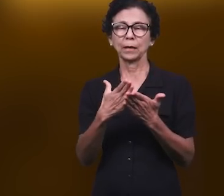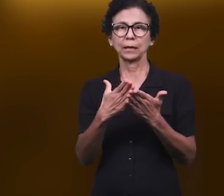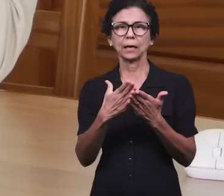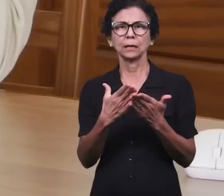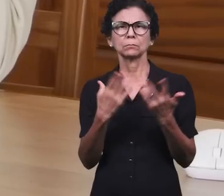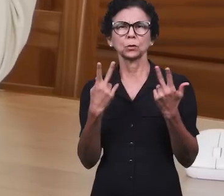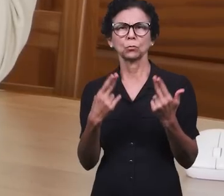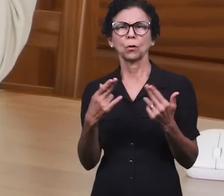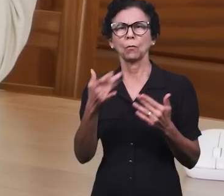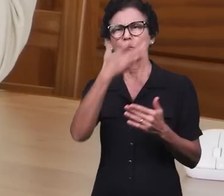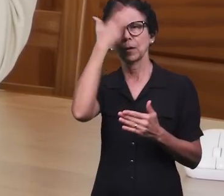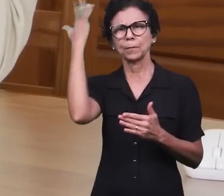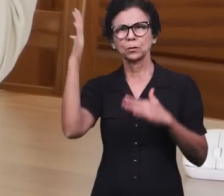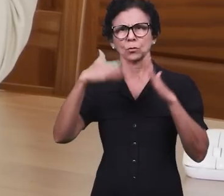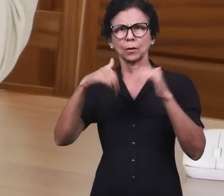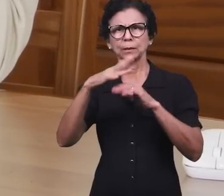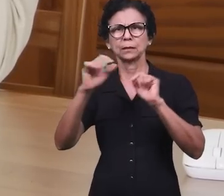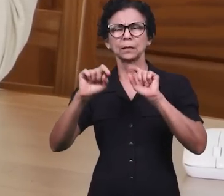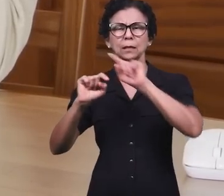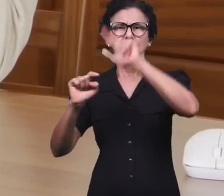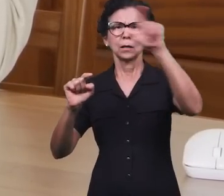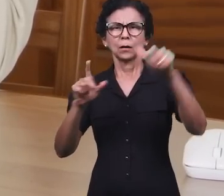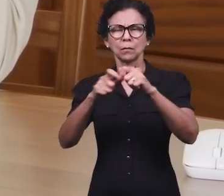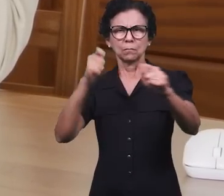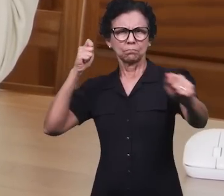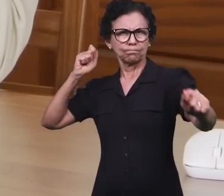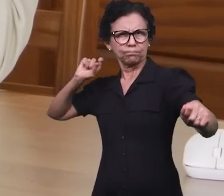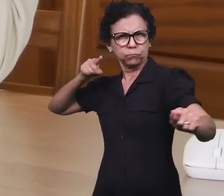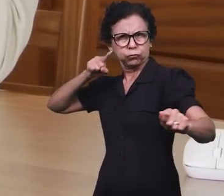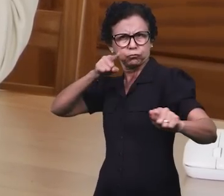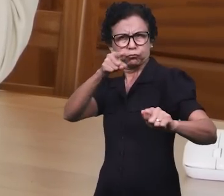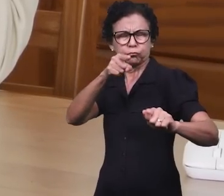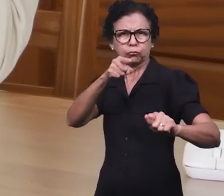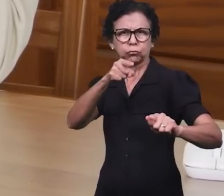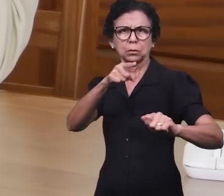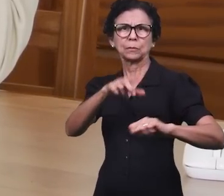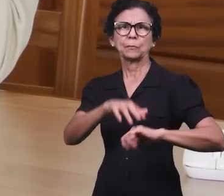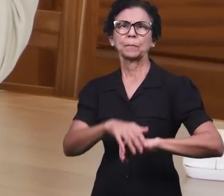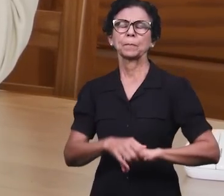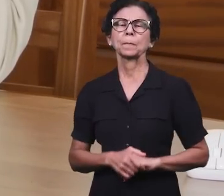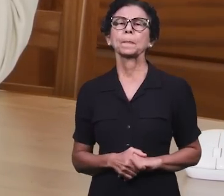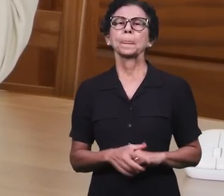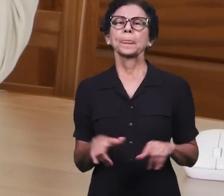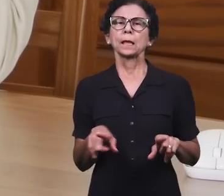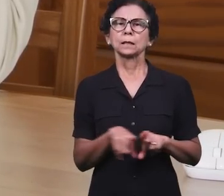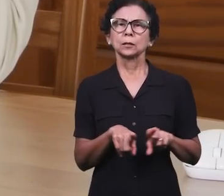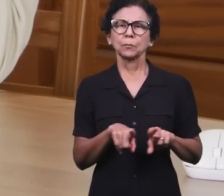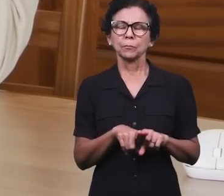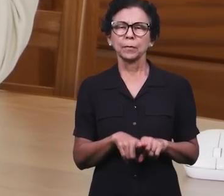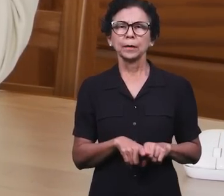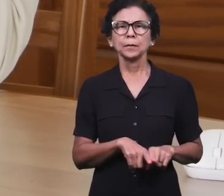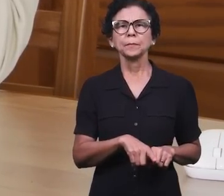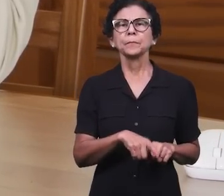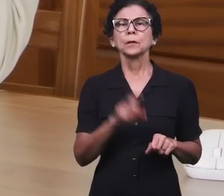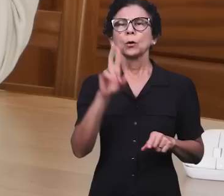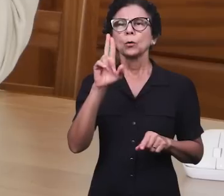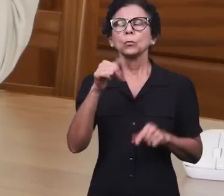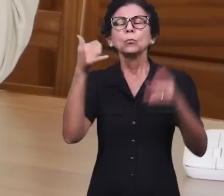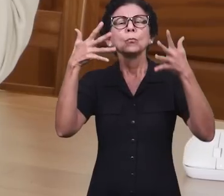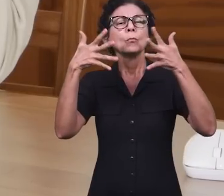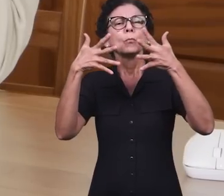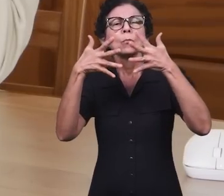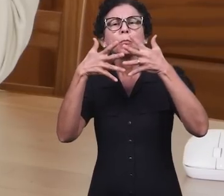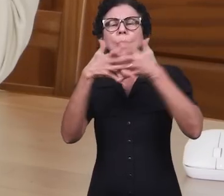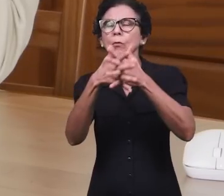os filhos da mocidade. Até o texto complementa: bem-aventurado o homem que enche deles a sua aljava.